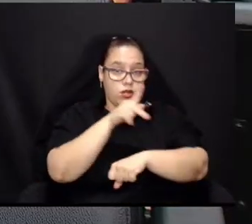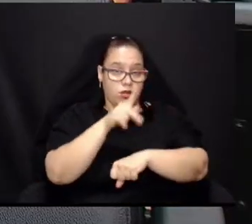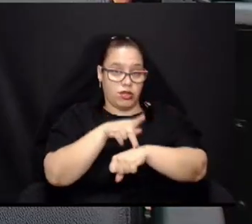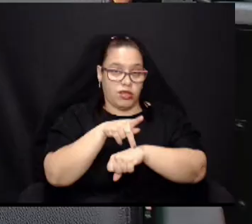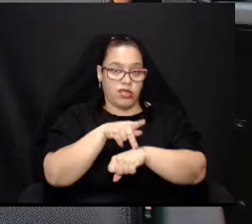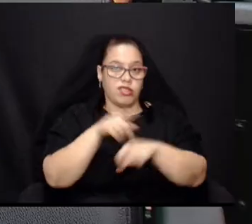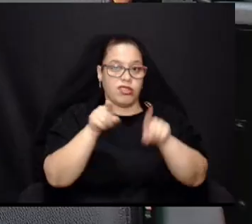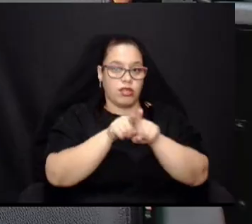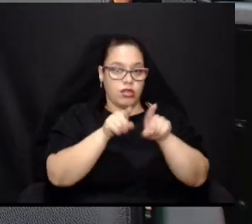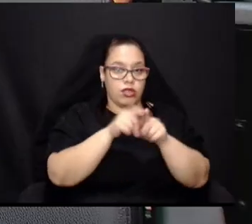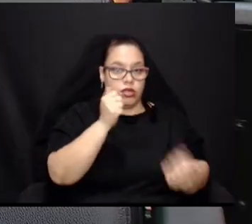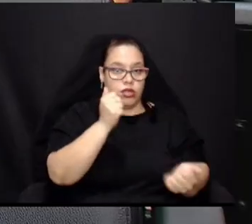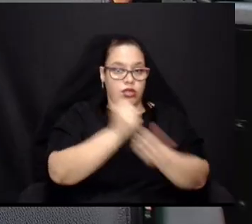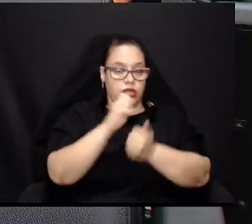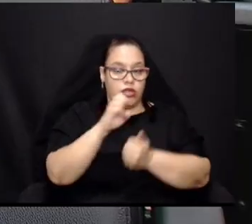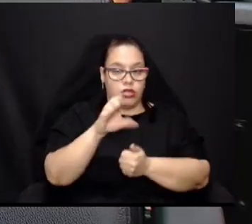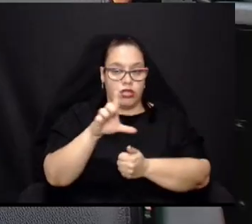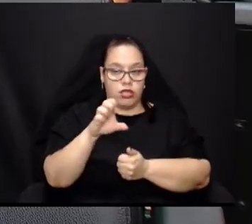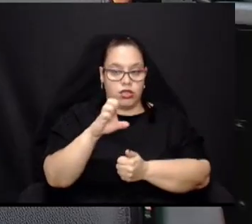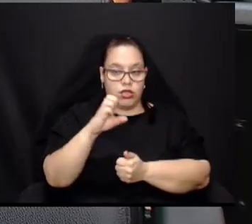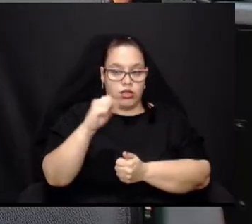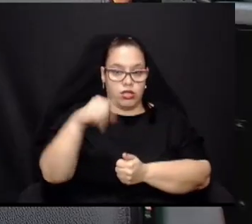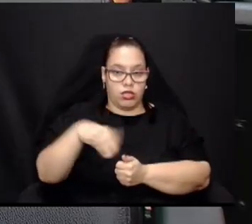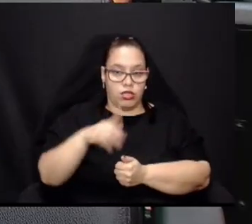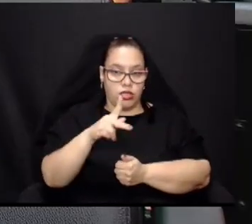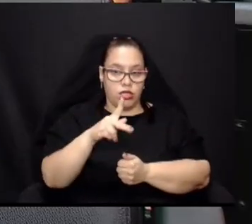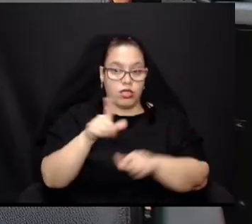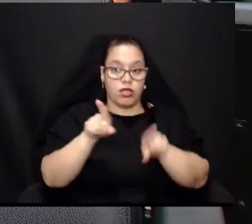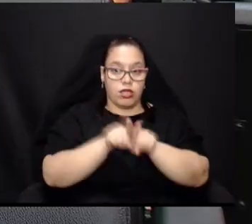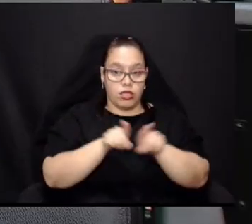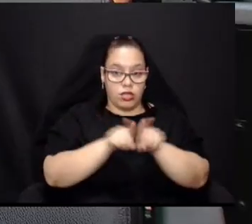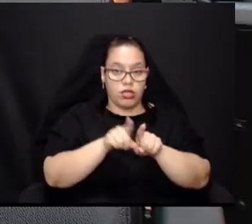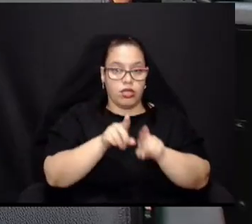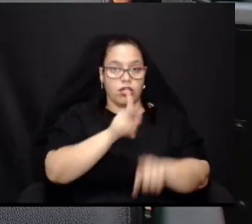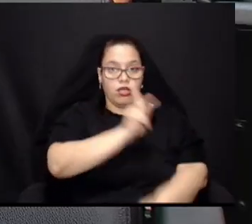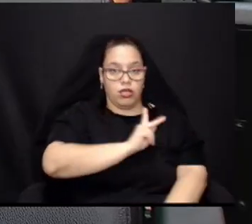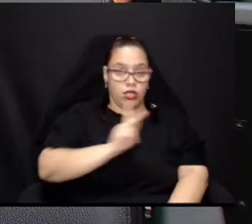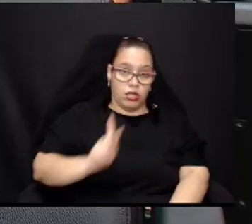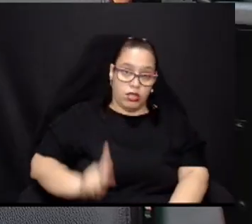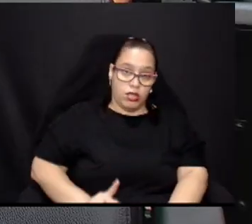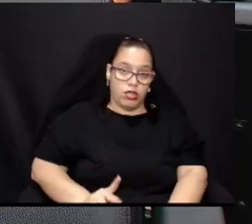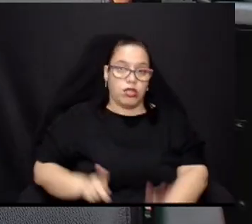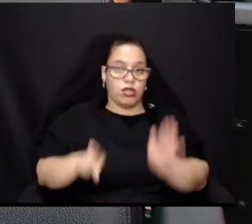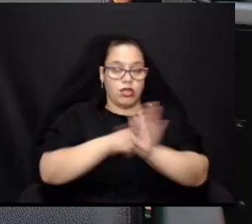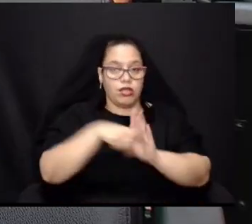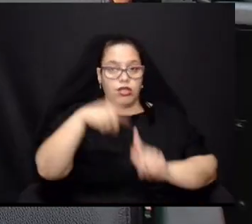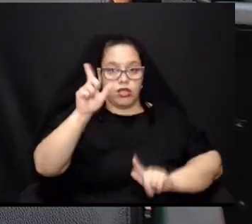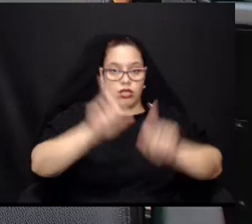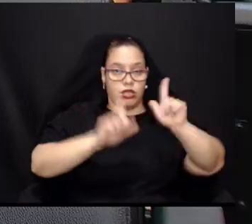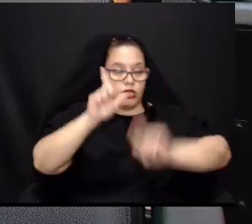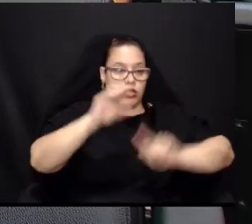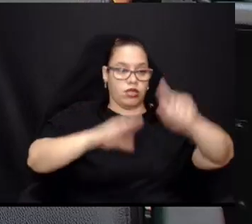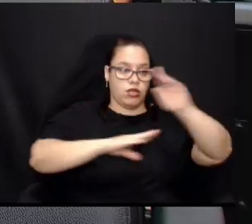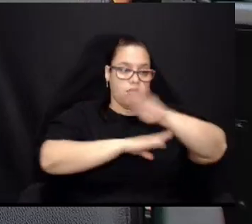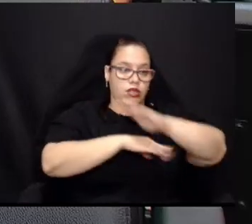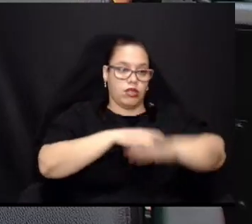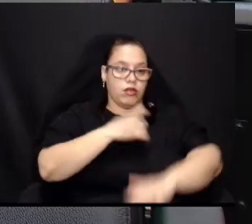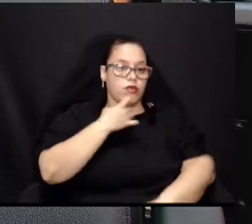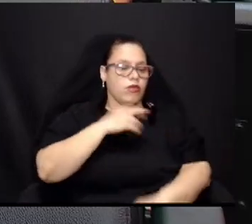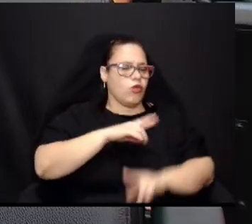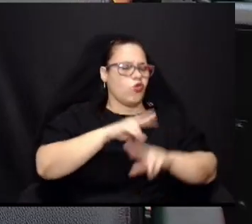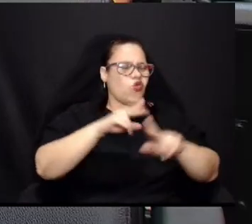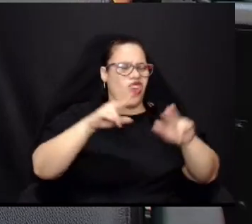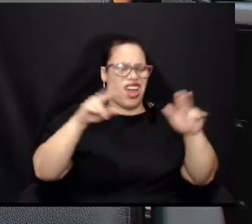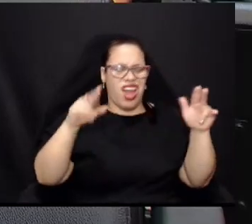da Elecamp para isso. E a gente conta, né, com a presidência, com a própria TV Câmara, com vários setores que vão fazendo parte